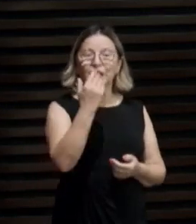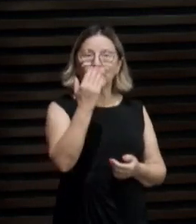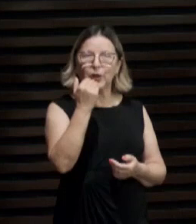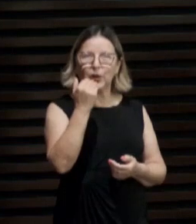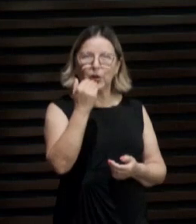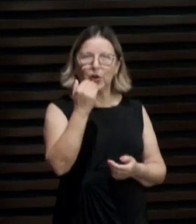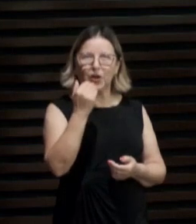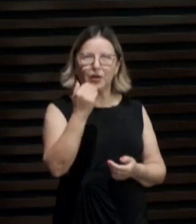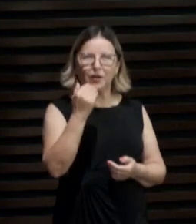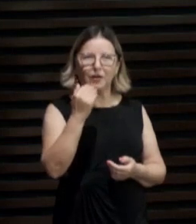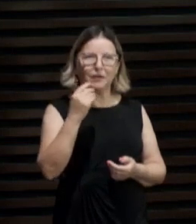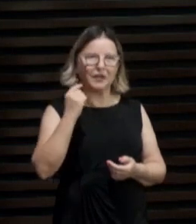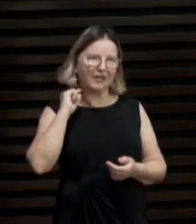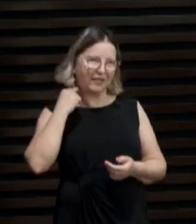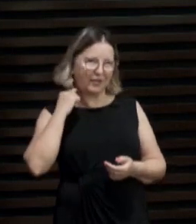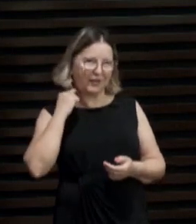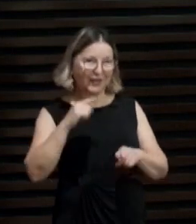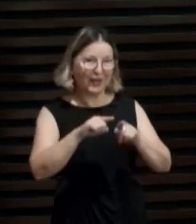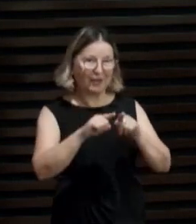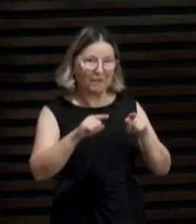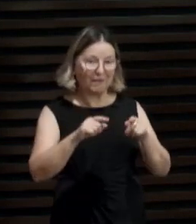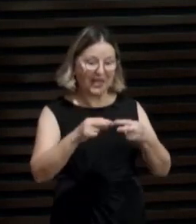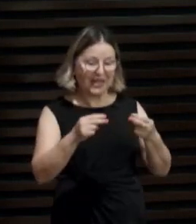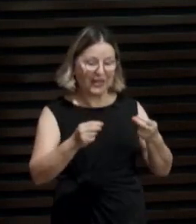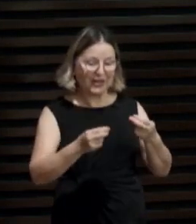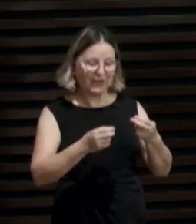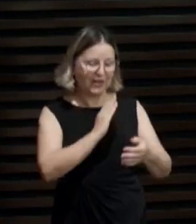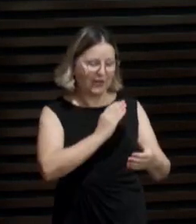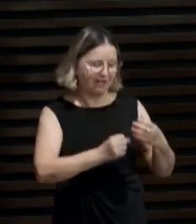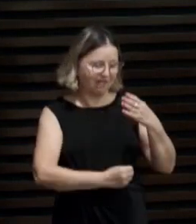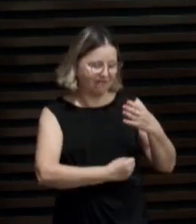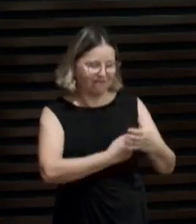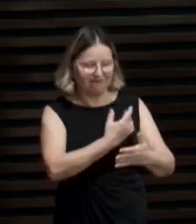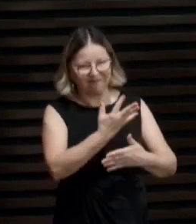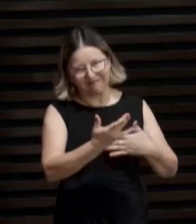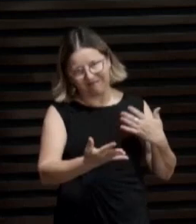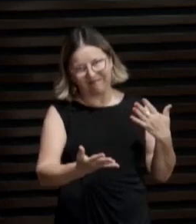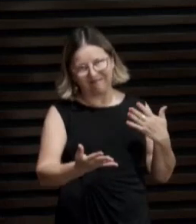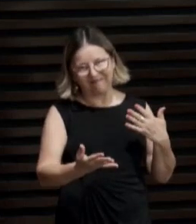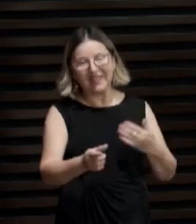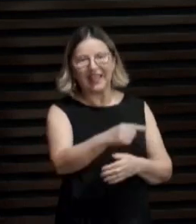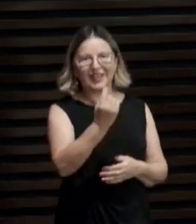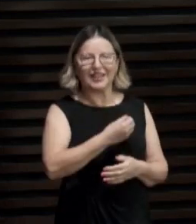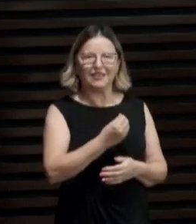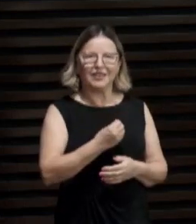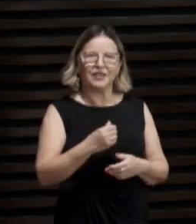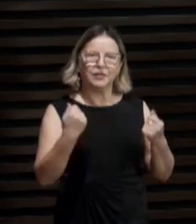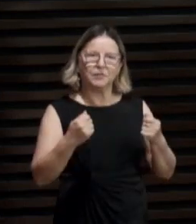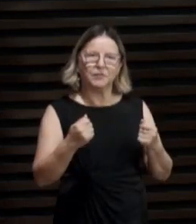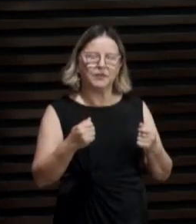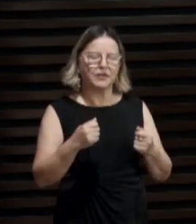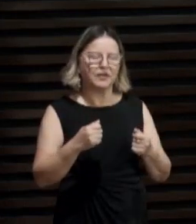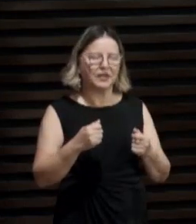todas essas coisas. A nossa vida, ela precisa estar o tempo inteiro na dependência